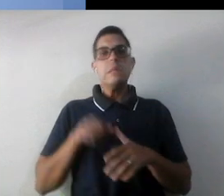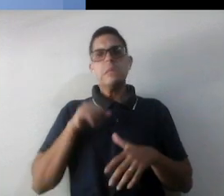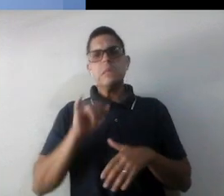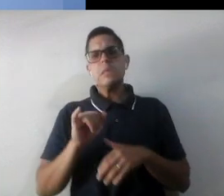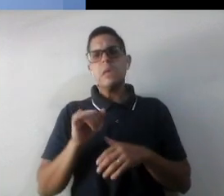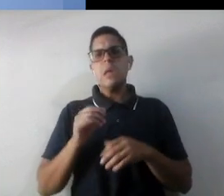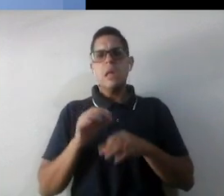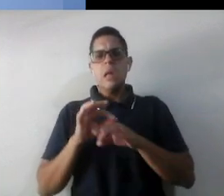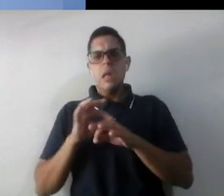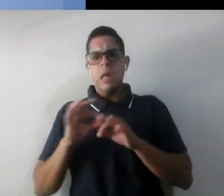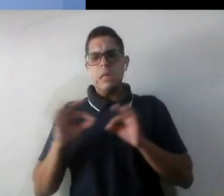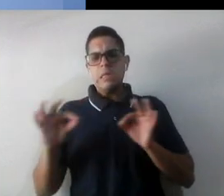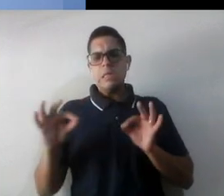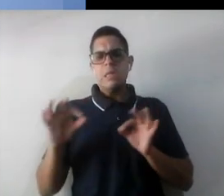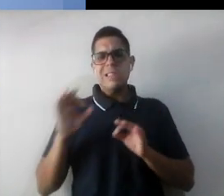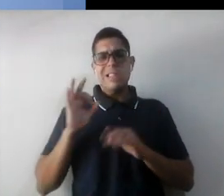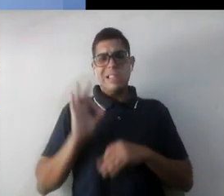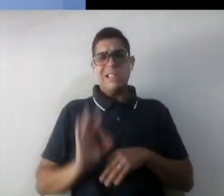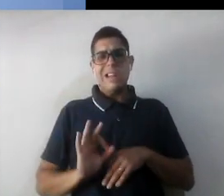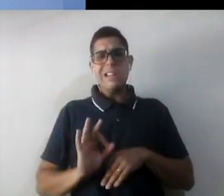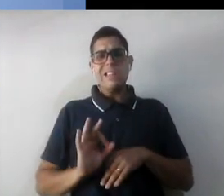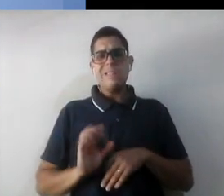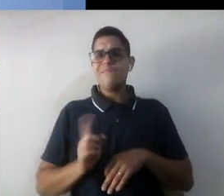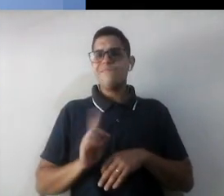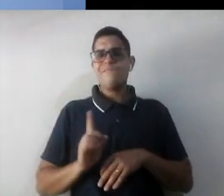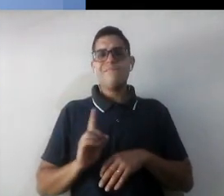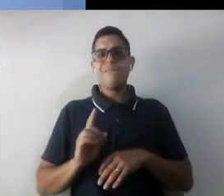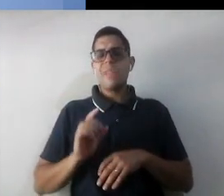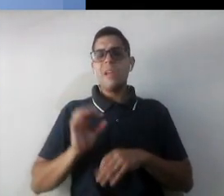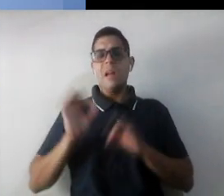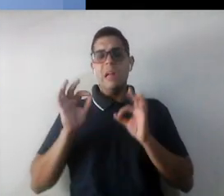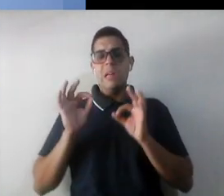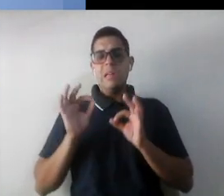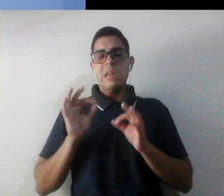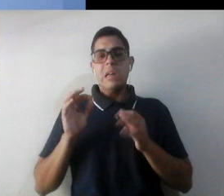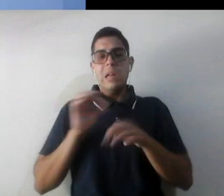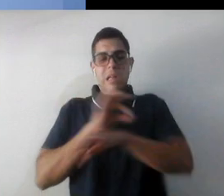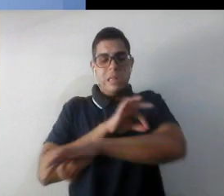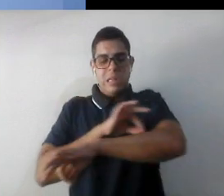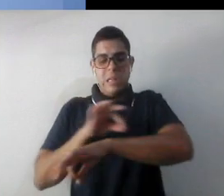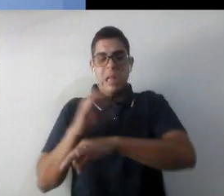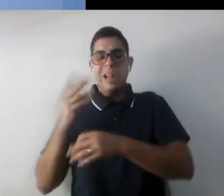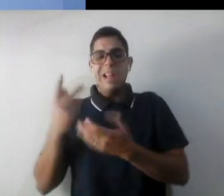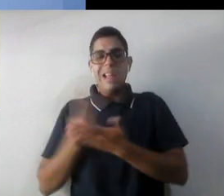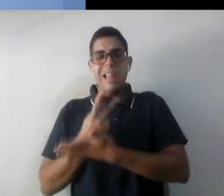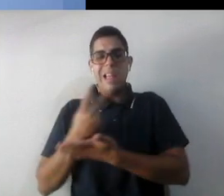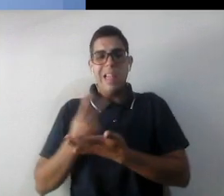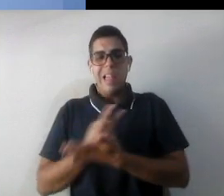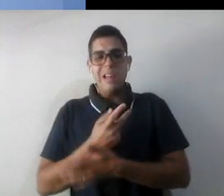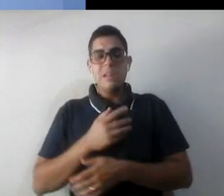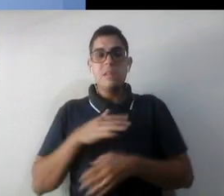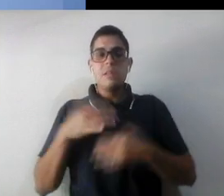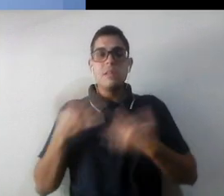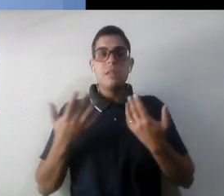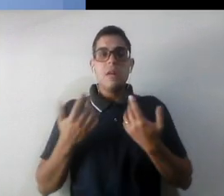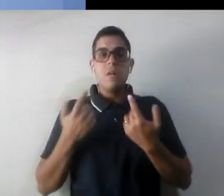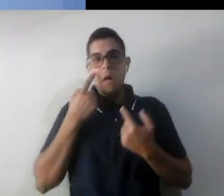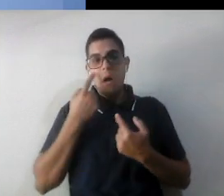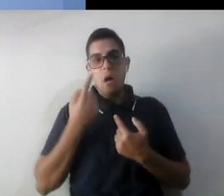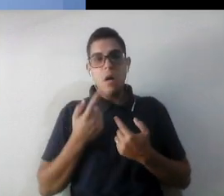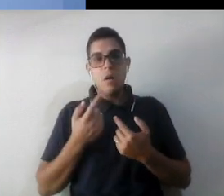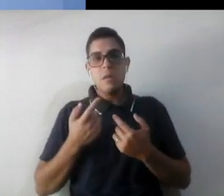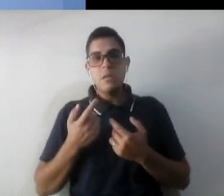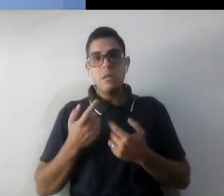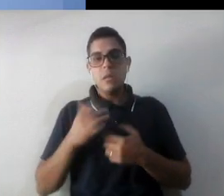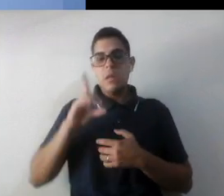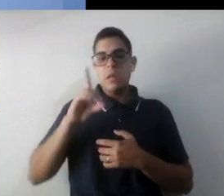vai corresponder a esse valor que eu quero. Então, nesse caso aqui, o LA, como a trena está dilatada,